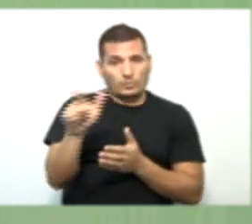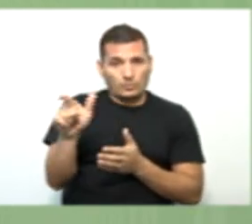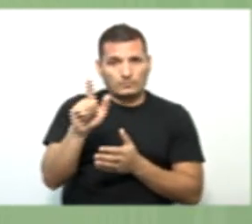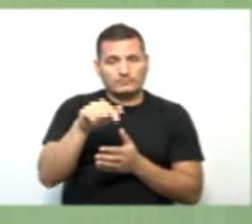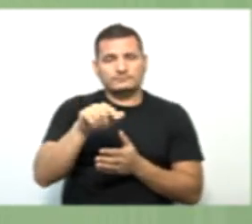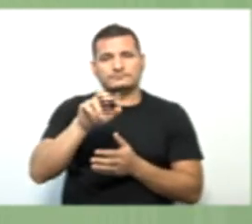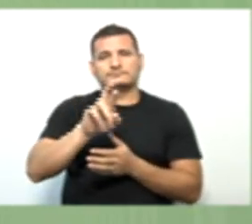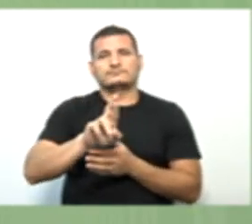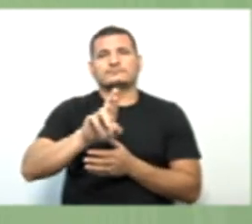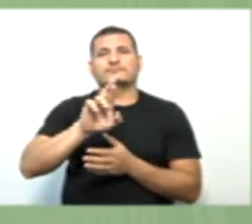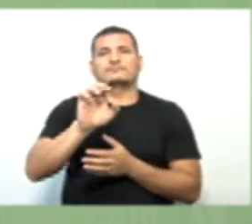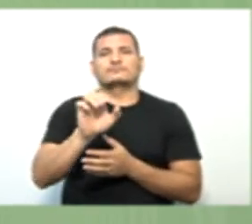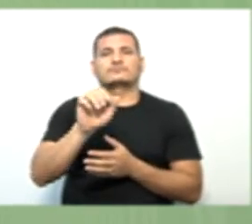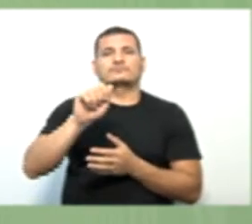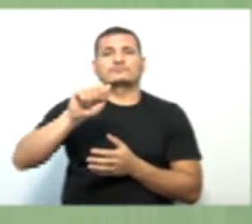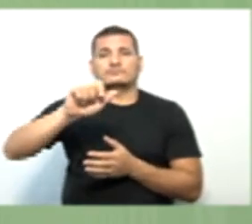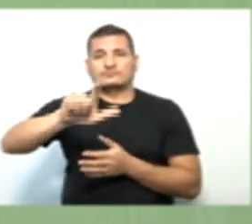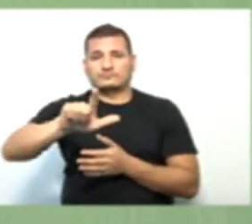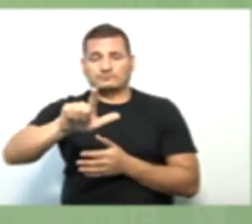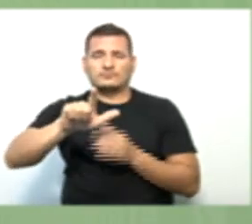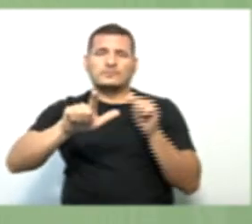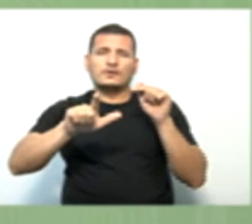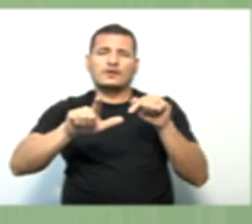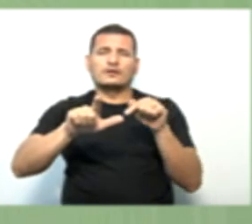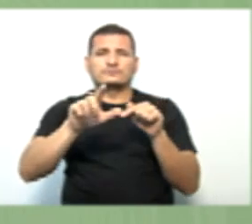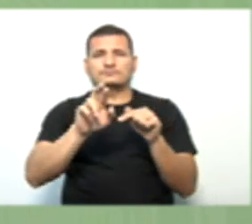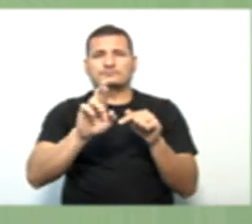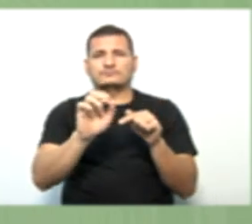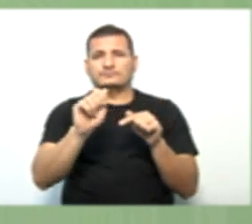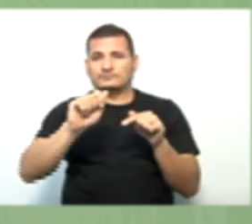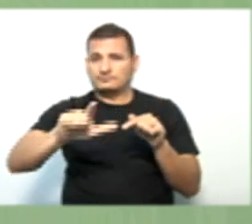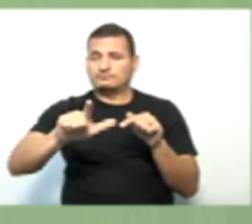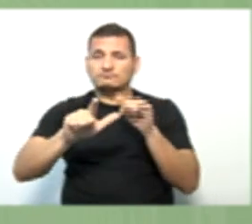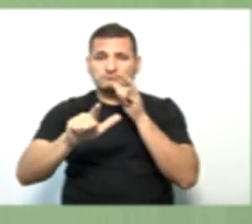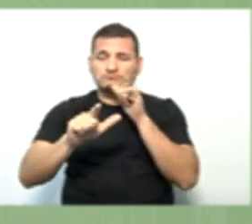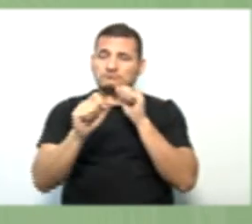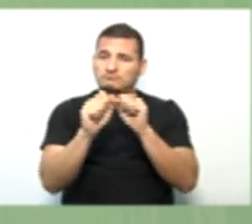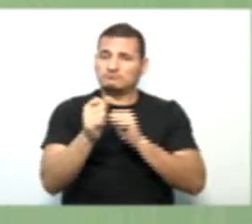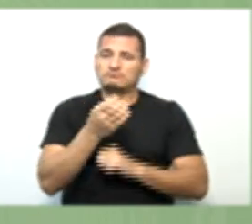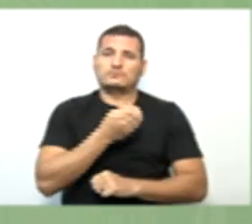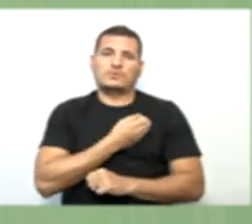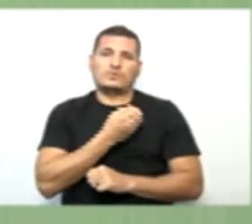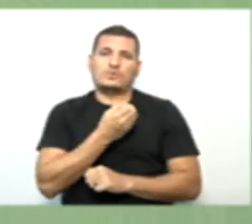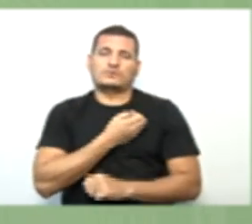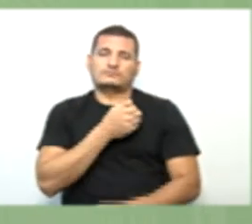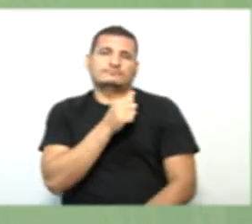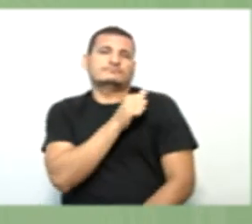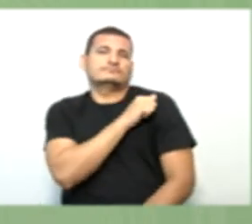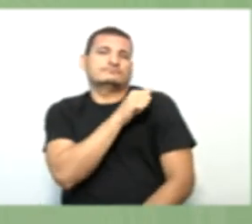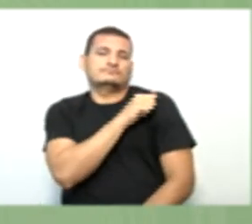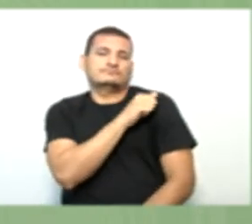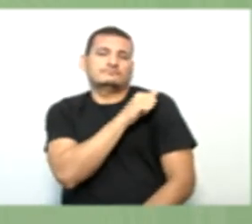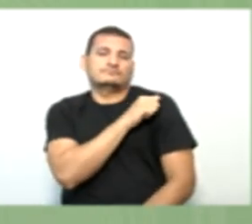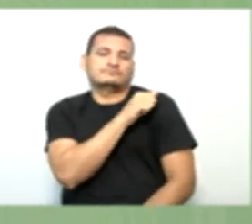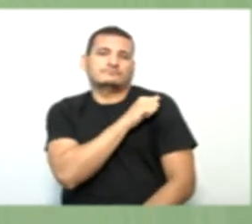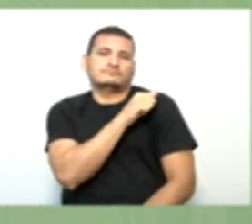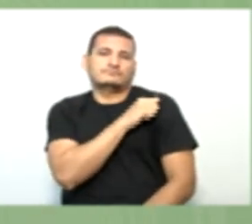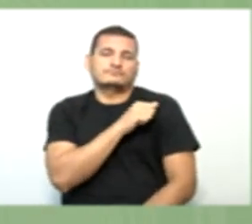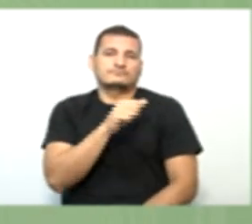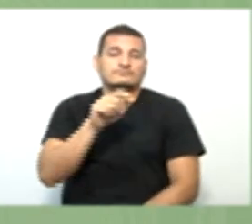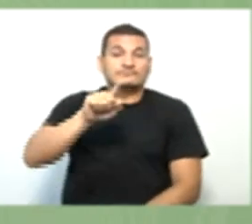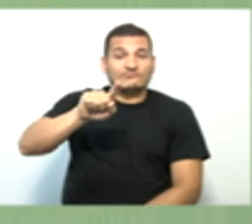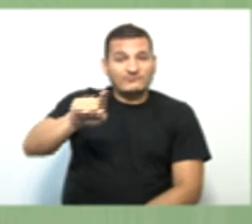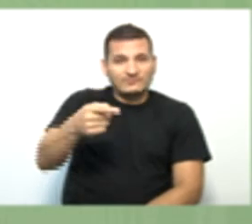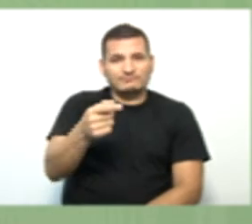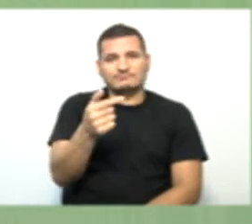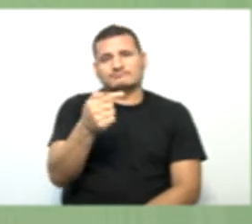reais. Nesse domínio, nós podemos, por exemplo, representar a nota de um aluno. Lembrando aqui que na linguagem